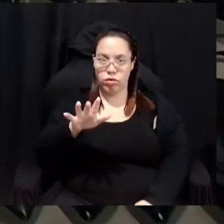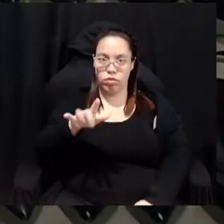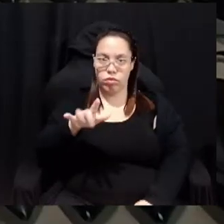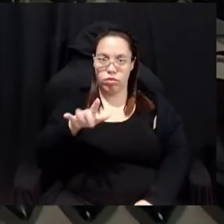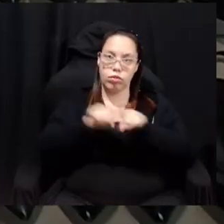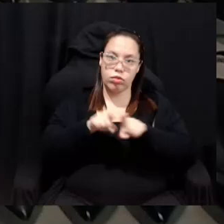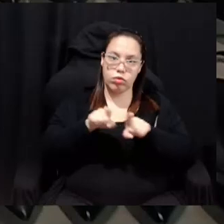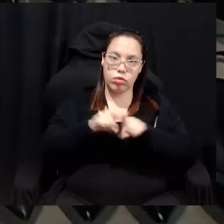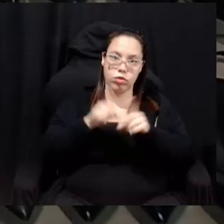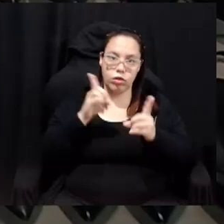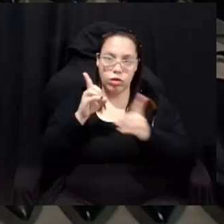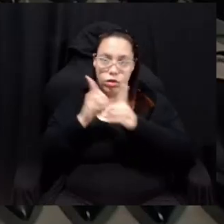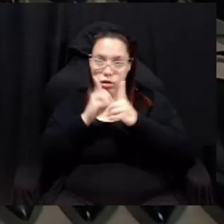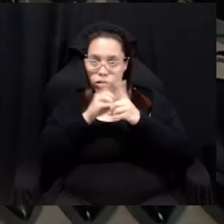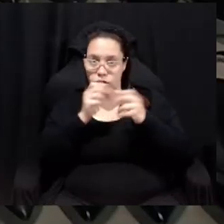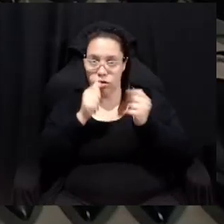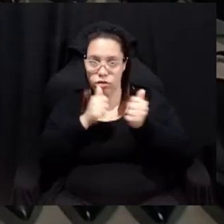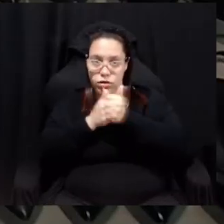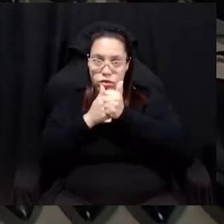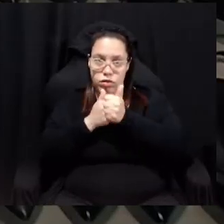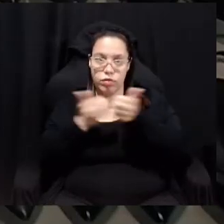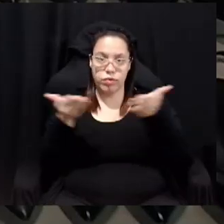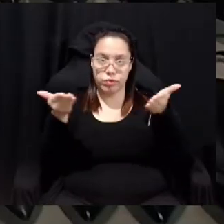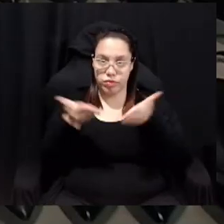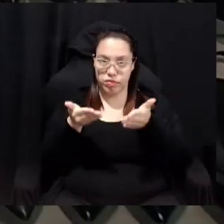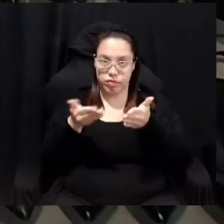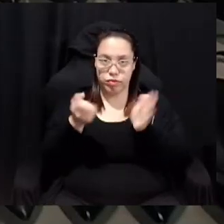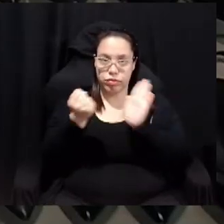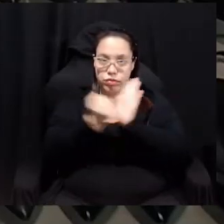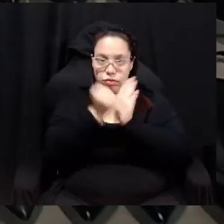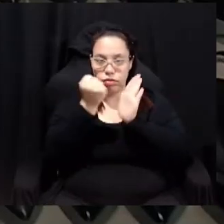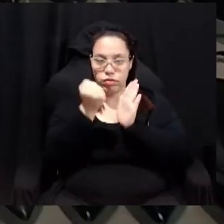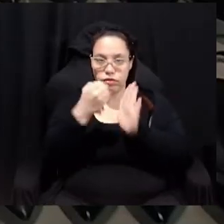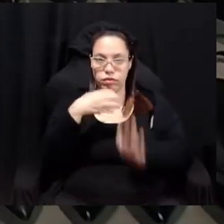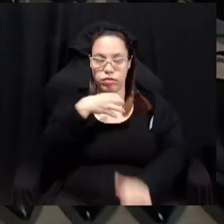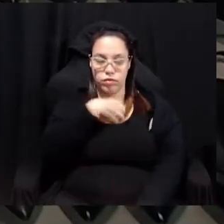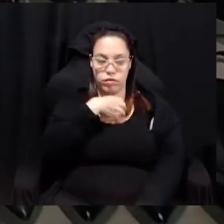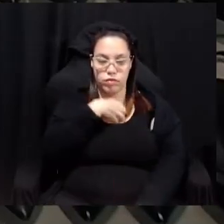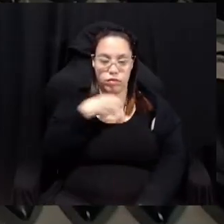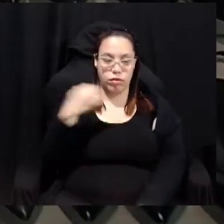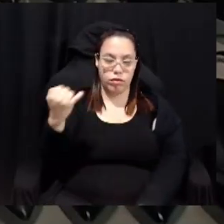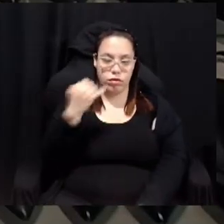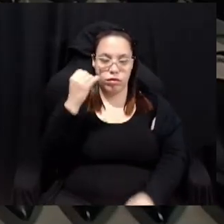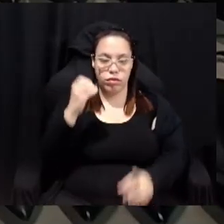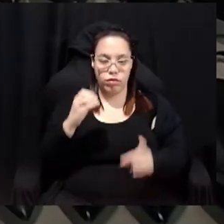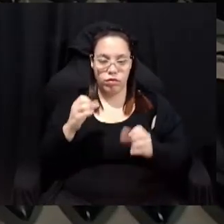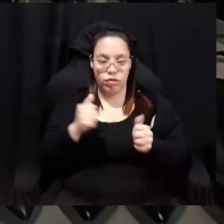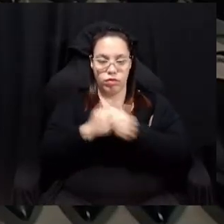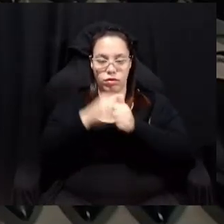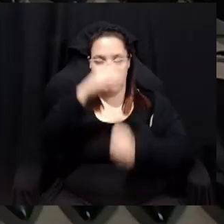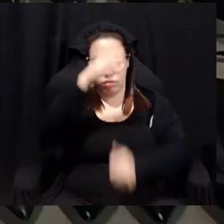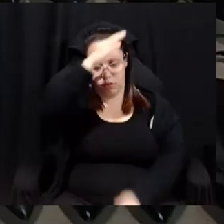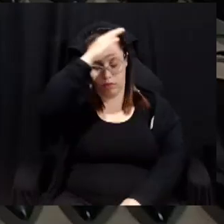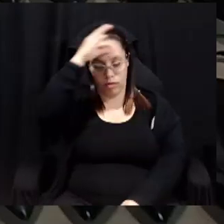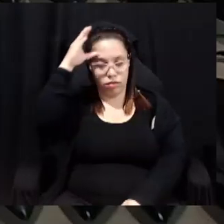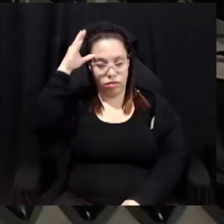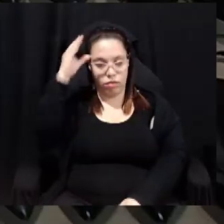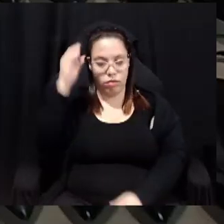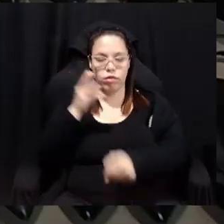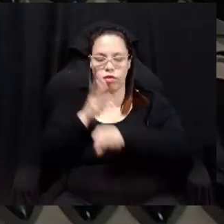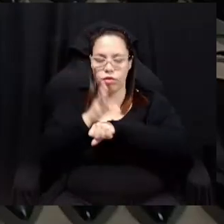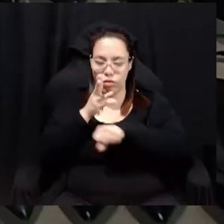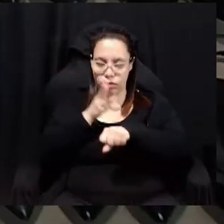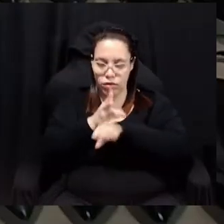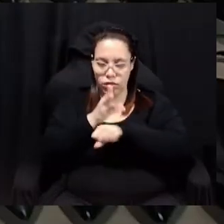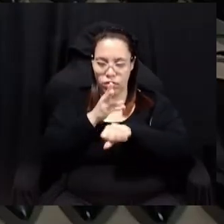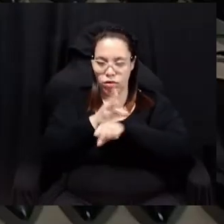encontro muito mais próximo. Principalmente agora aqui na marca, eu sinto muito a importância de estar próximo do meu cliente no WhatsApp,